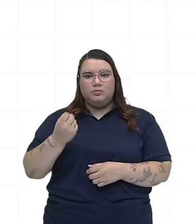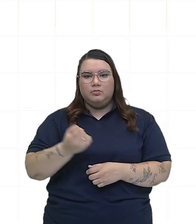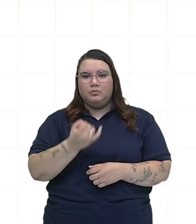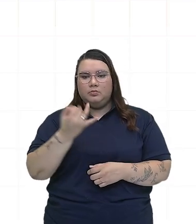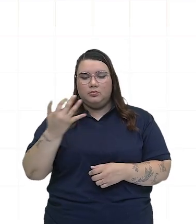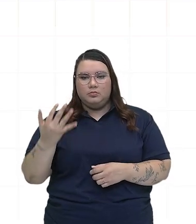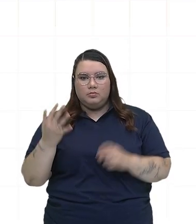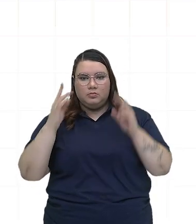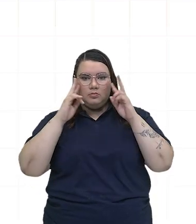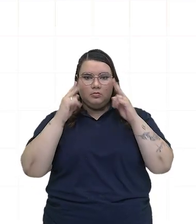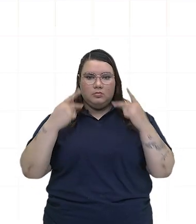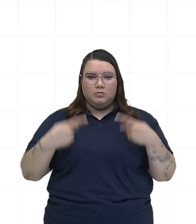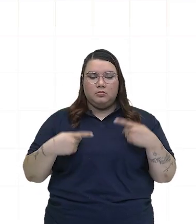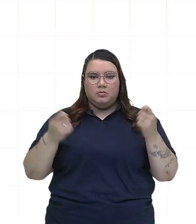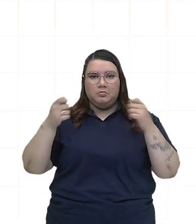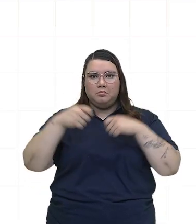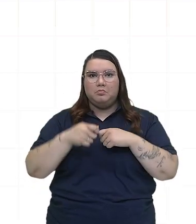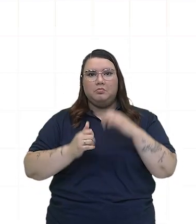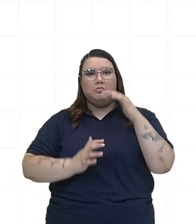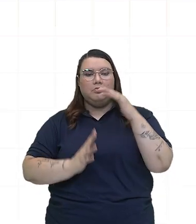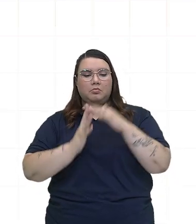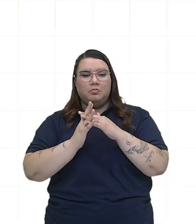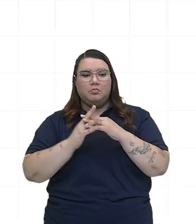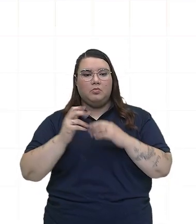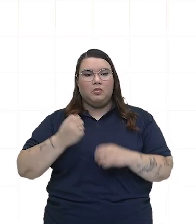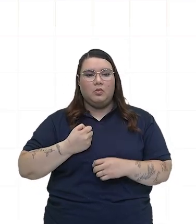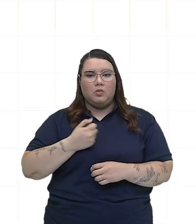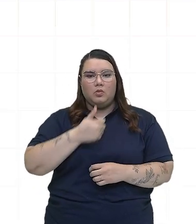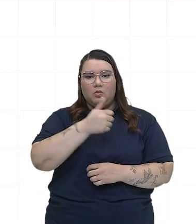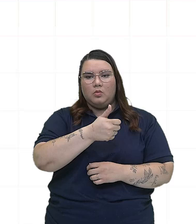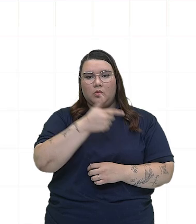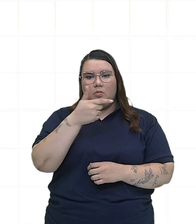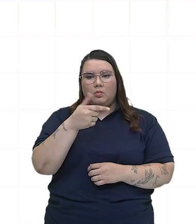o ser humano conseguiu atingir foi em torno de